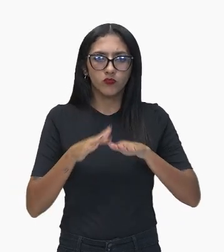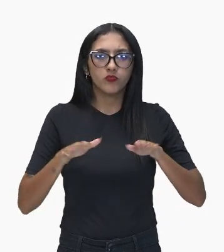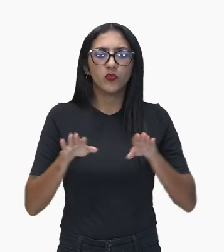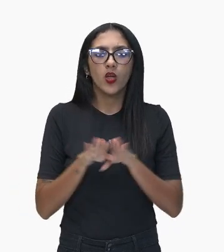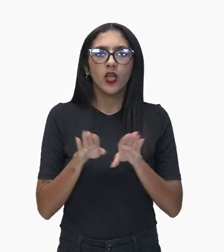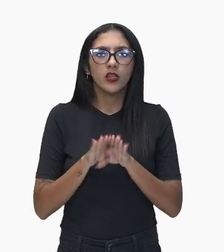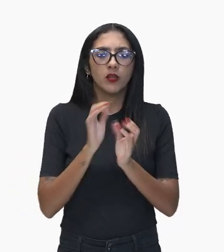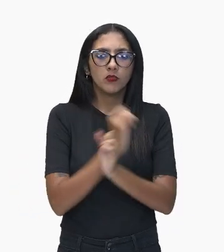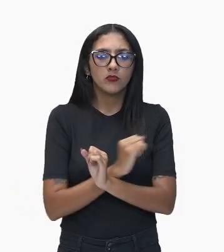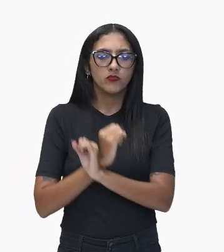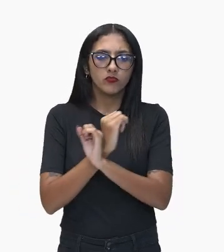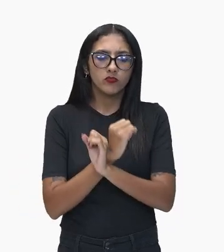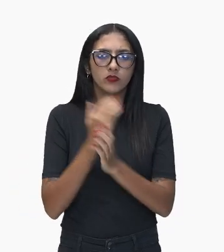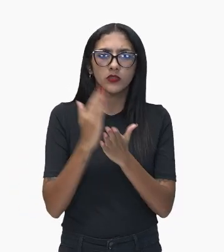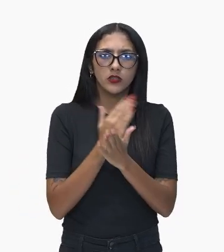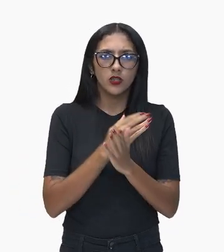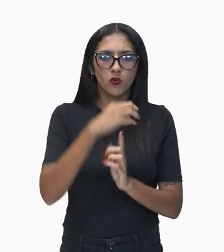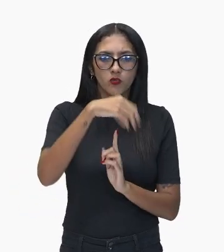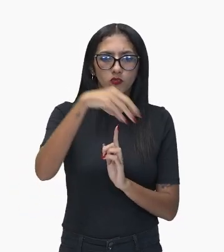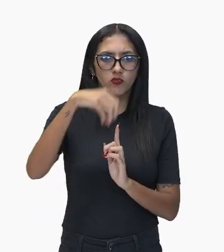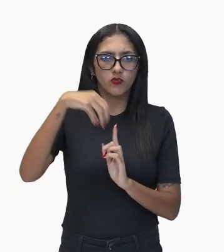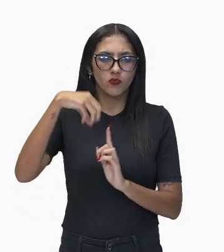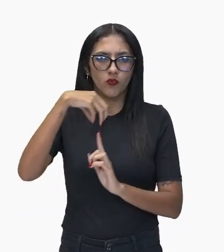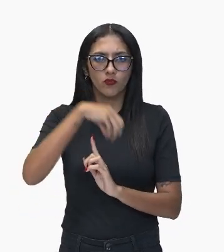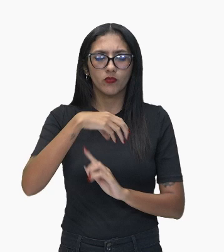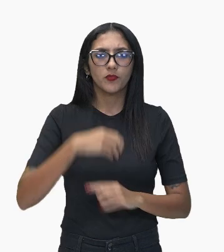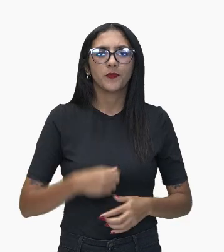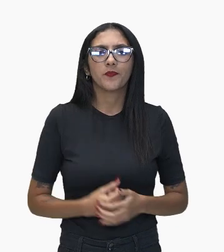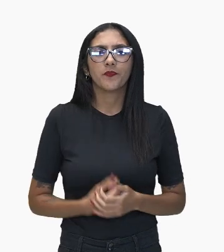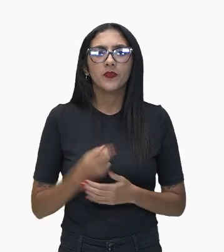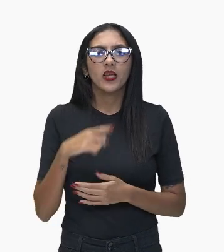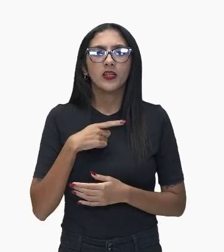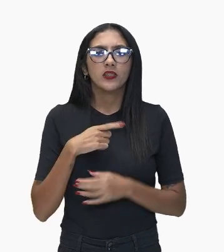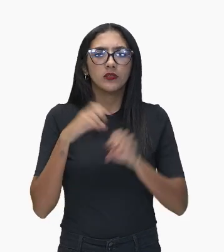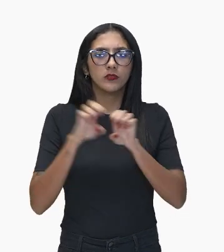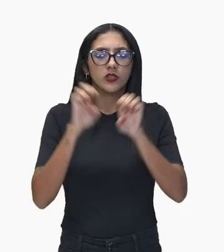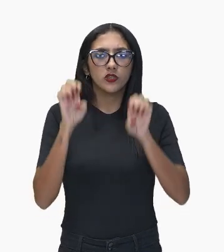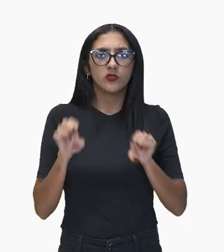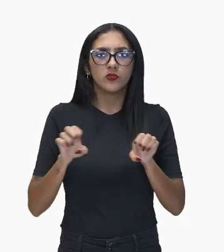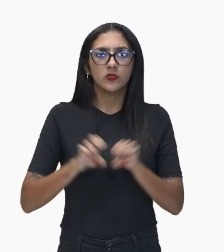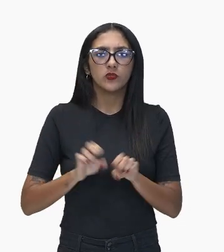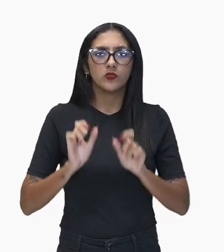celulares dos fungos. E a sua estrutura é composta por unidades de